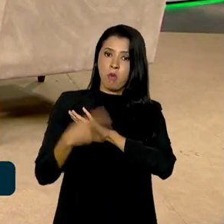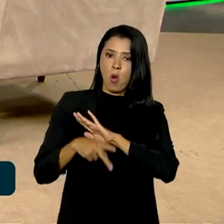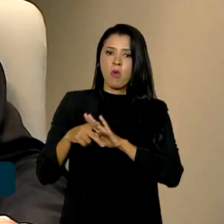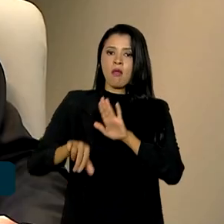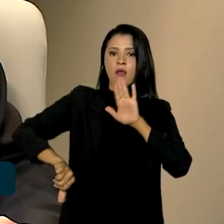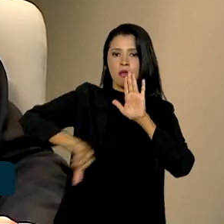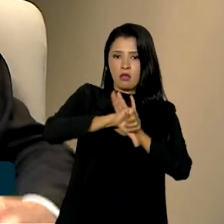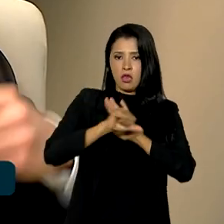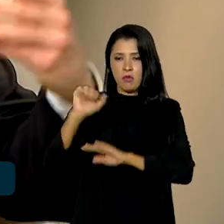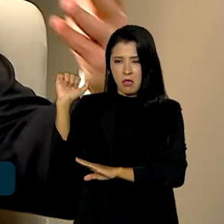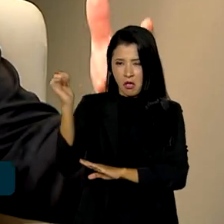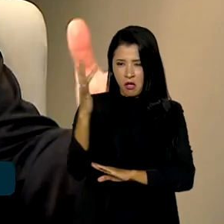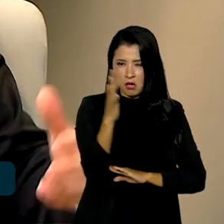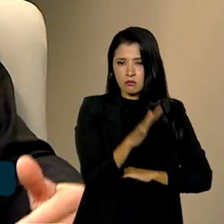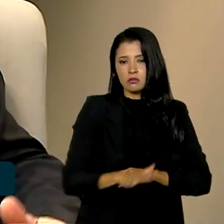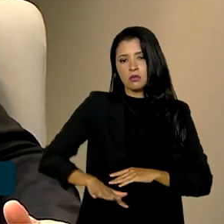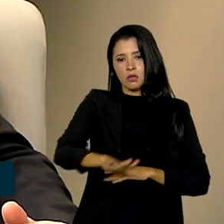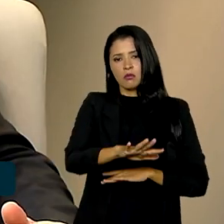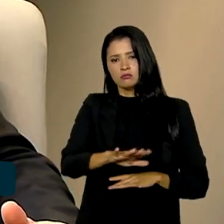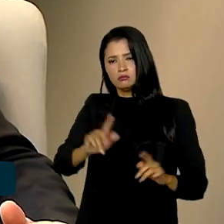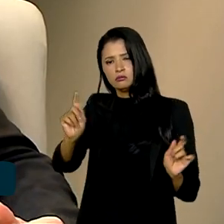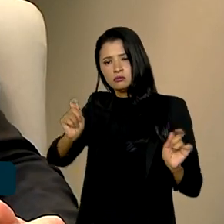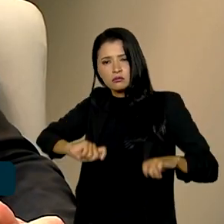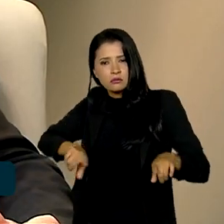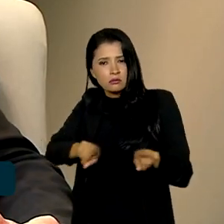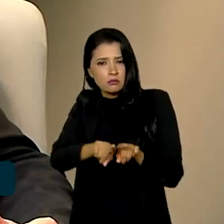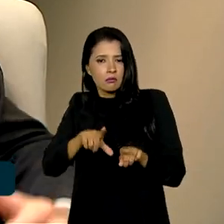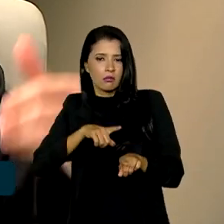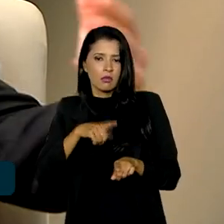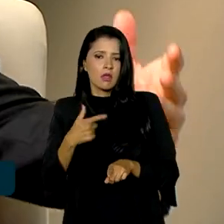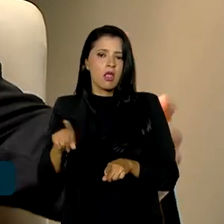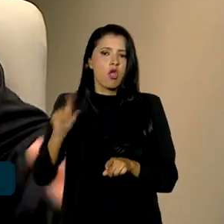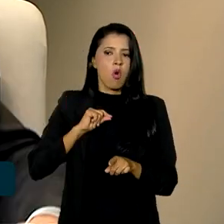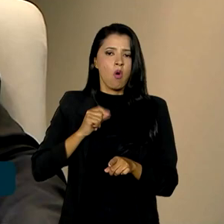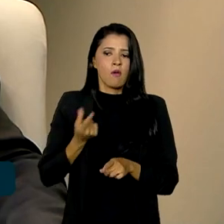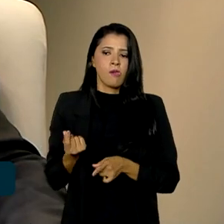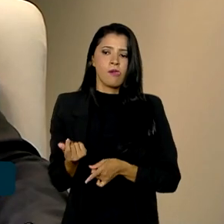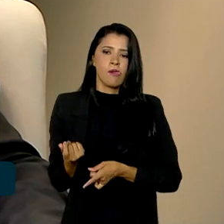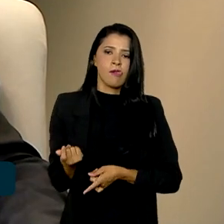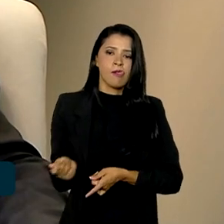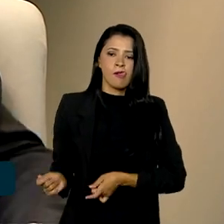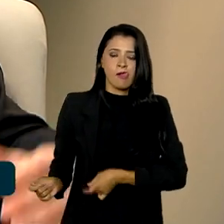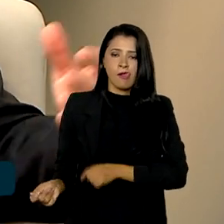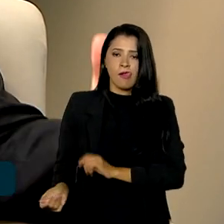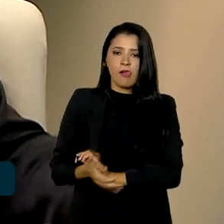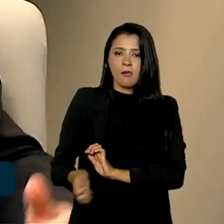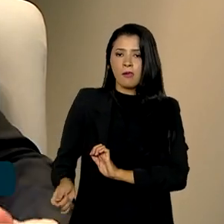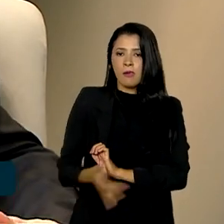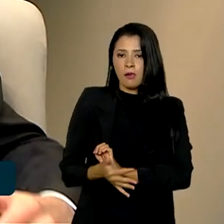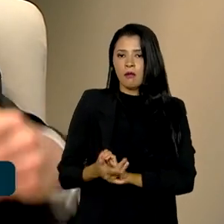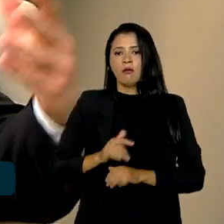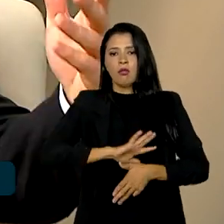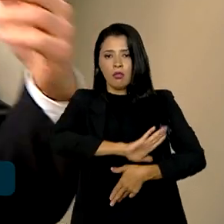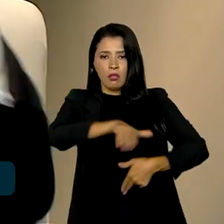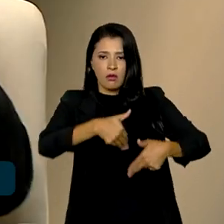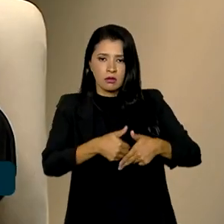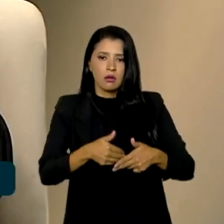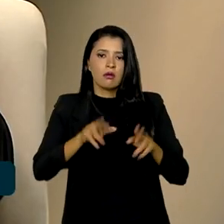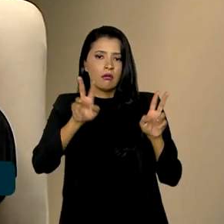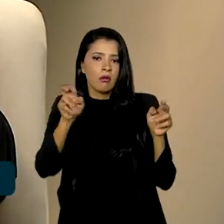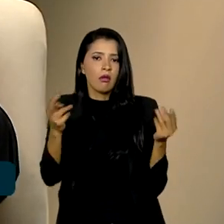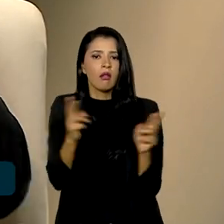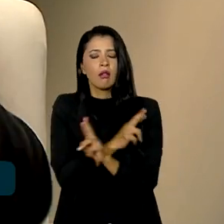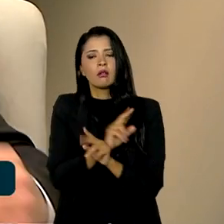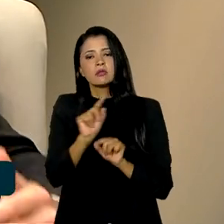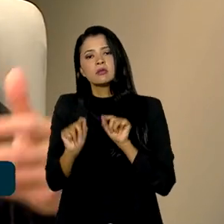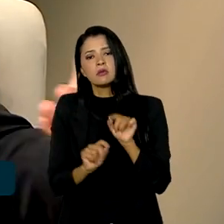ambientais, que podem, inclusive, envolver situações de suborno e de corrupção em relação